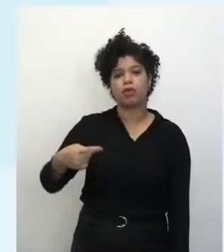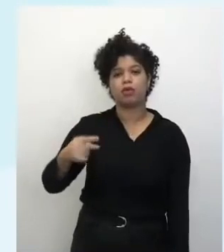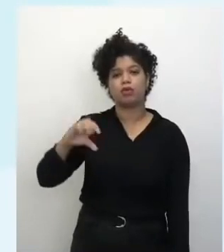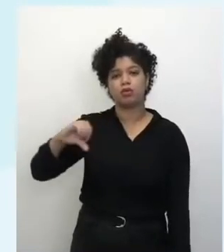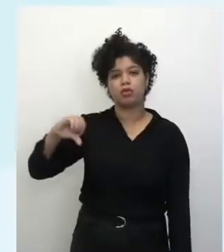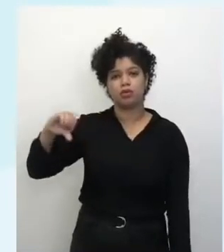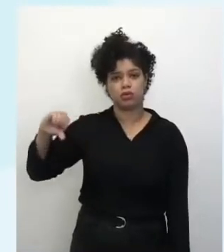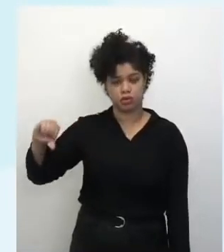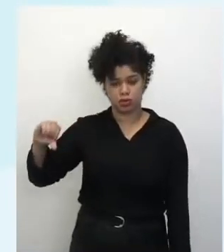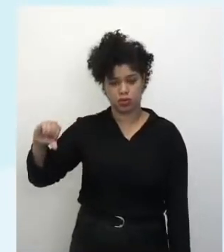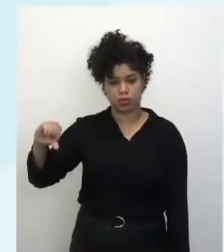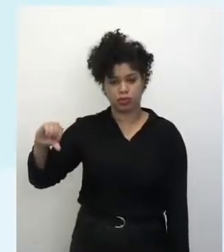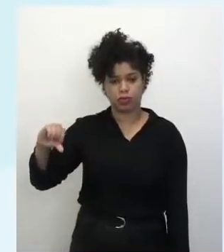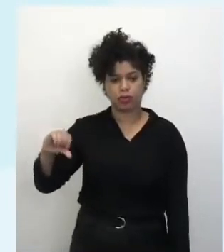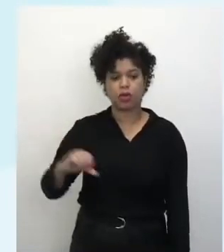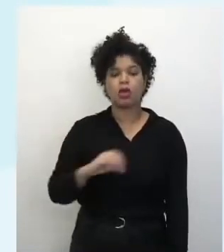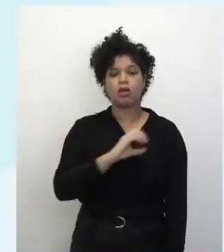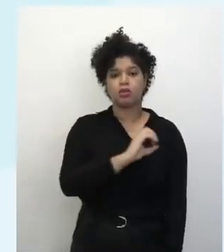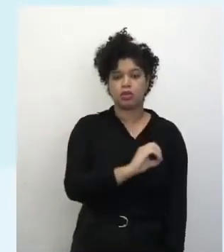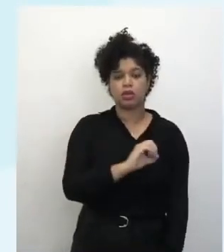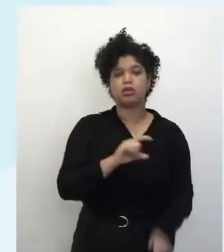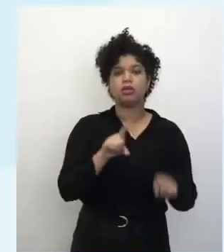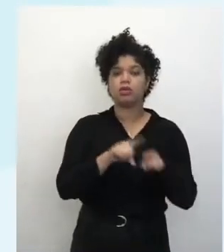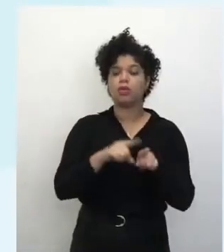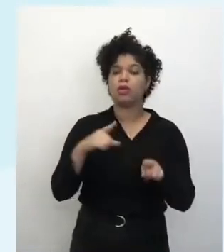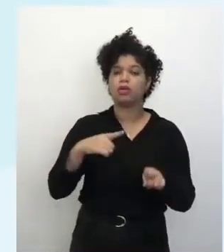1.000,99. Ok, zero. E tem